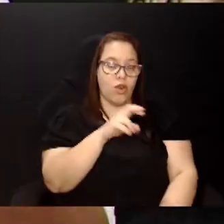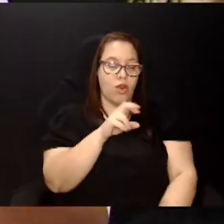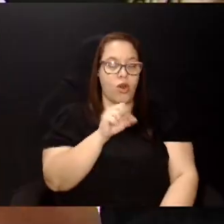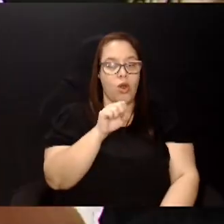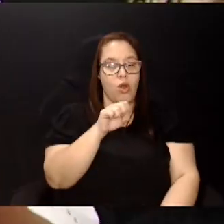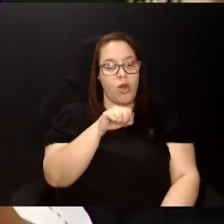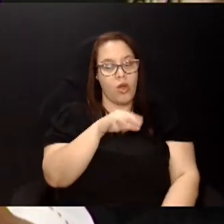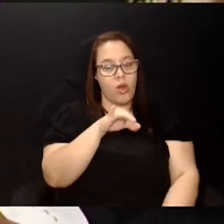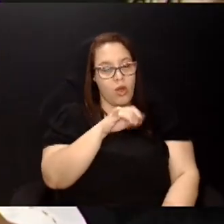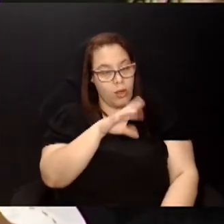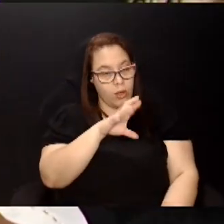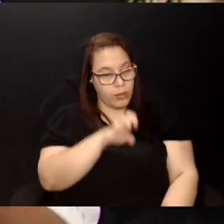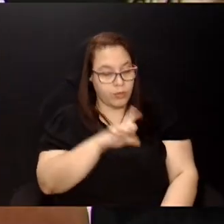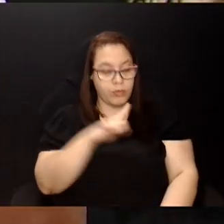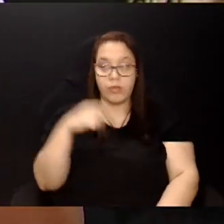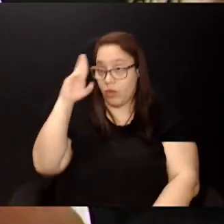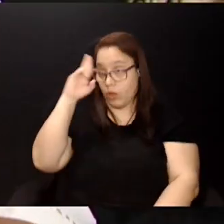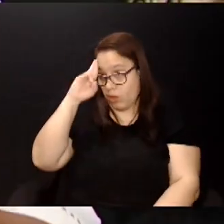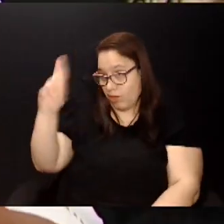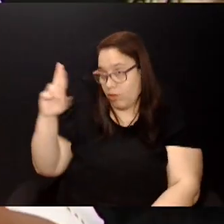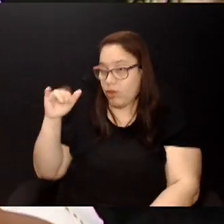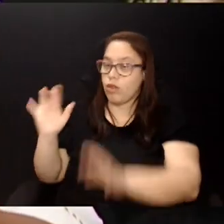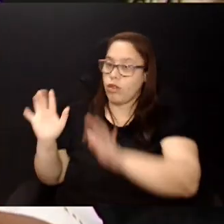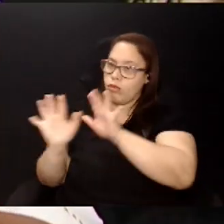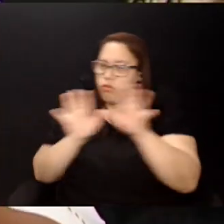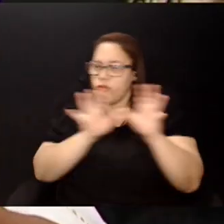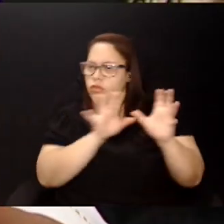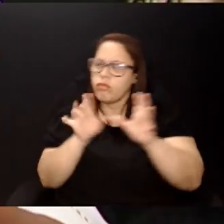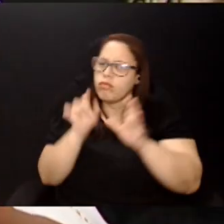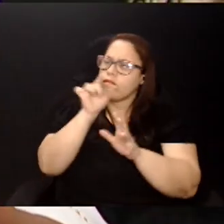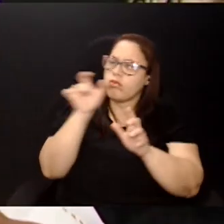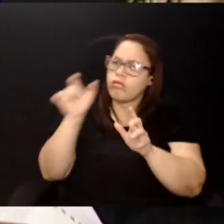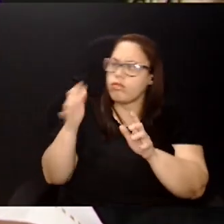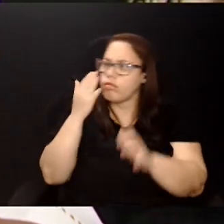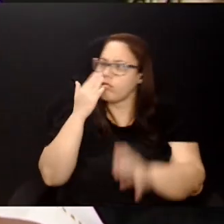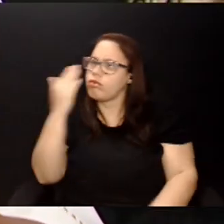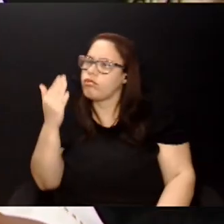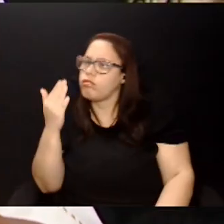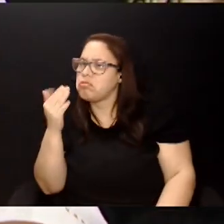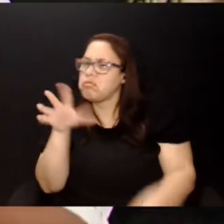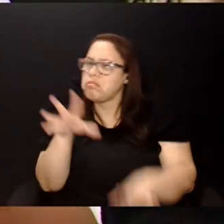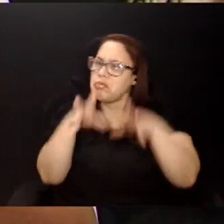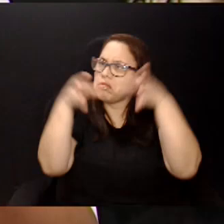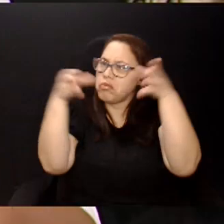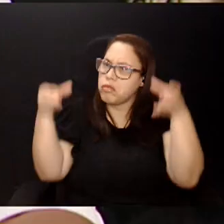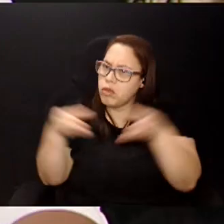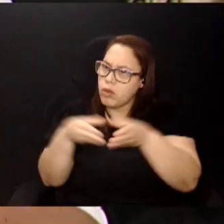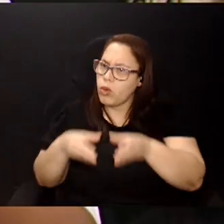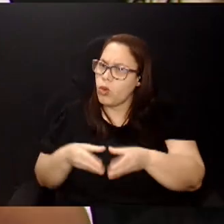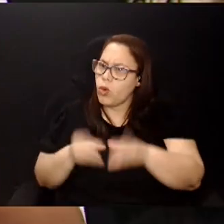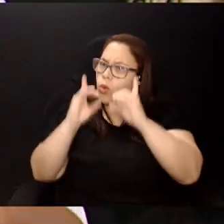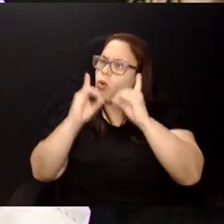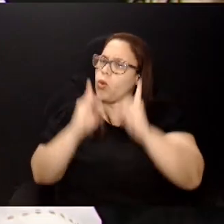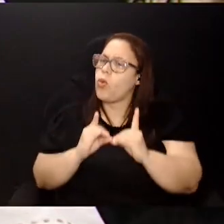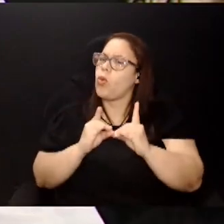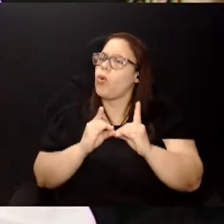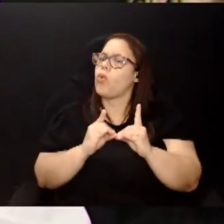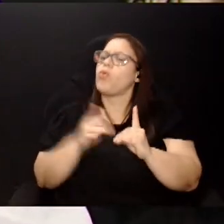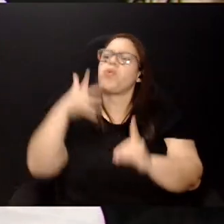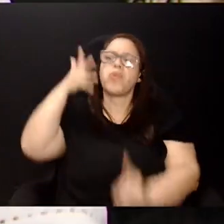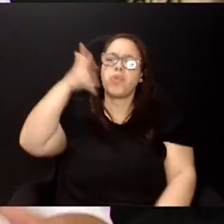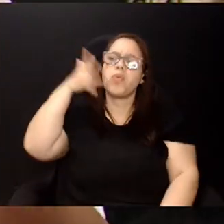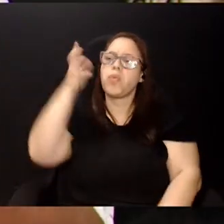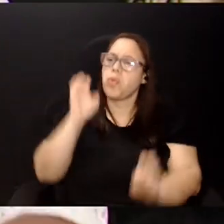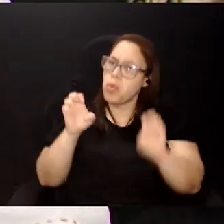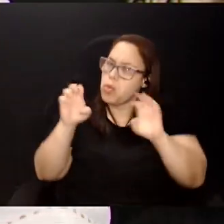da editora, passando uma vez ali na frente do monumento túmulo, estava acontecendo uma palestra, um evento